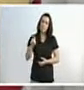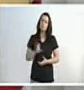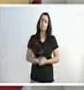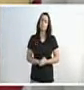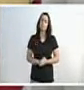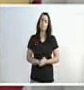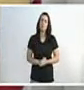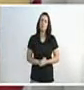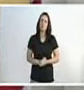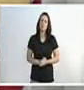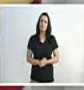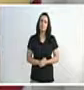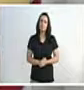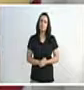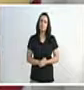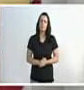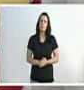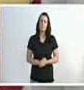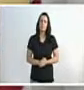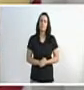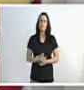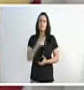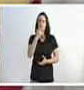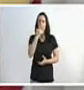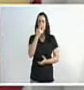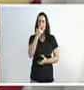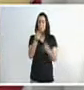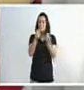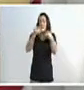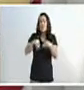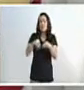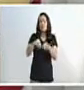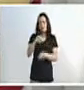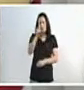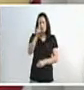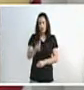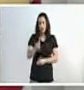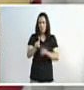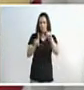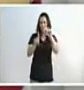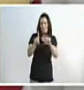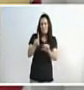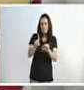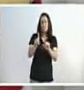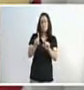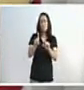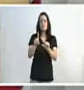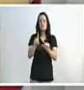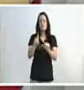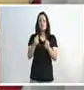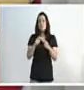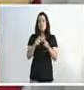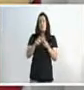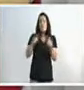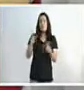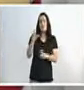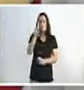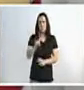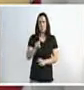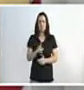que acaba atingindo direitos, né, direitos não se reduz, né, ele se amplia, está